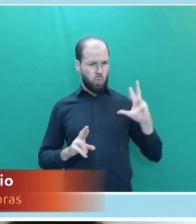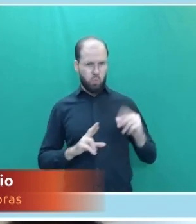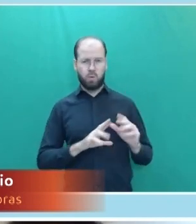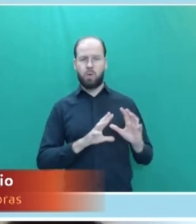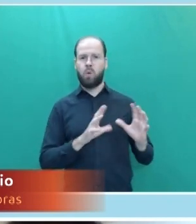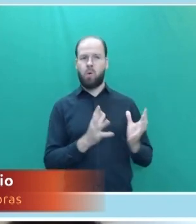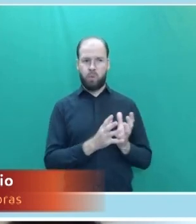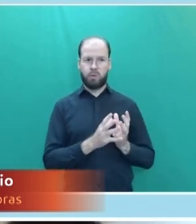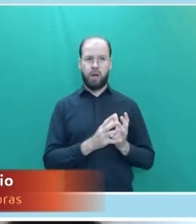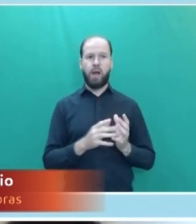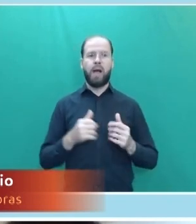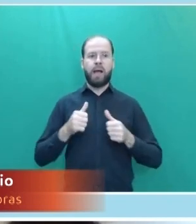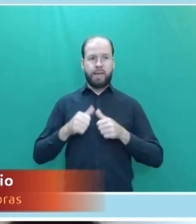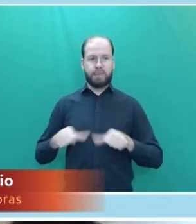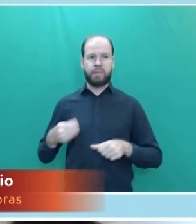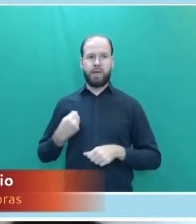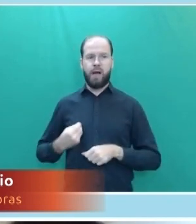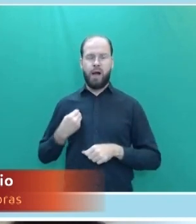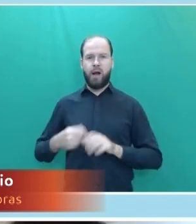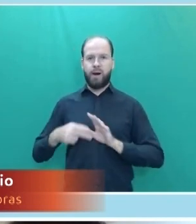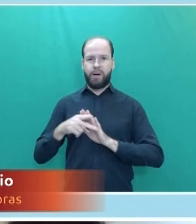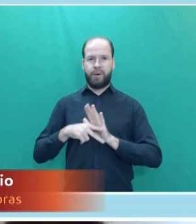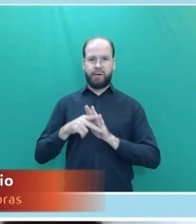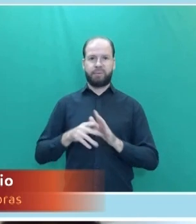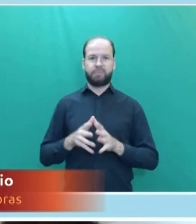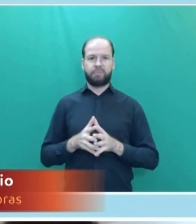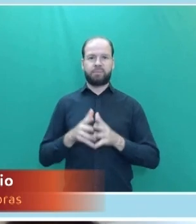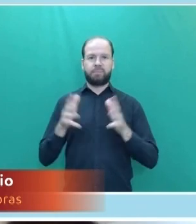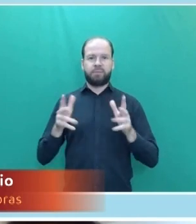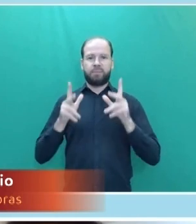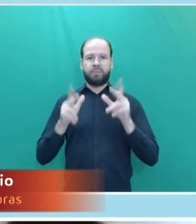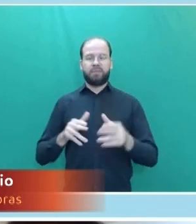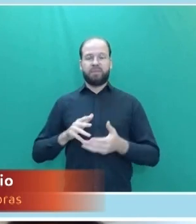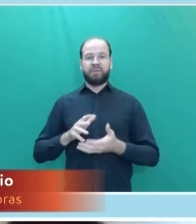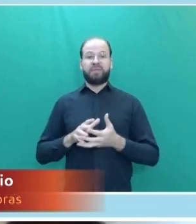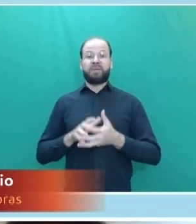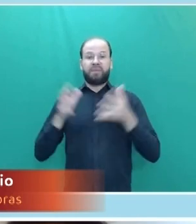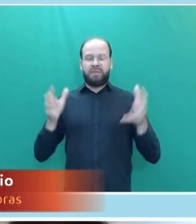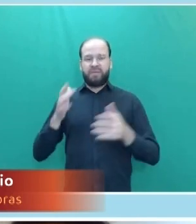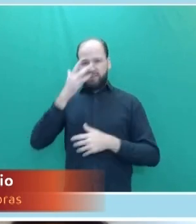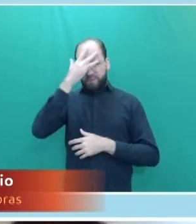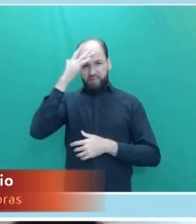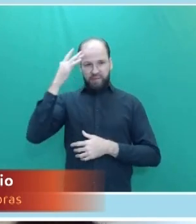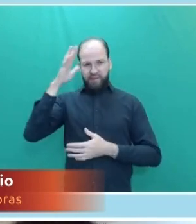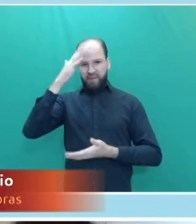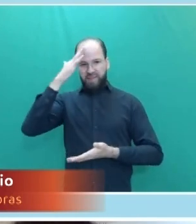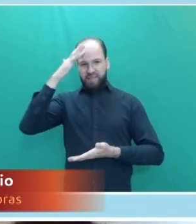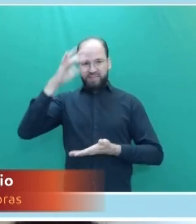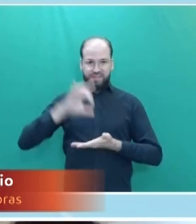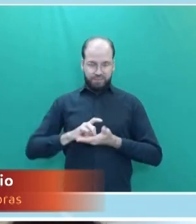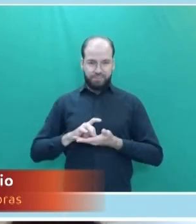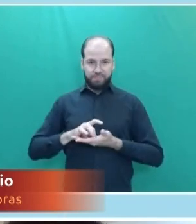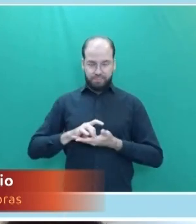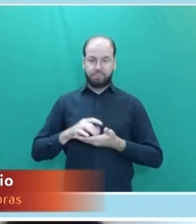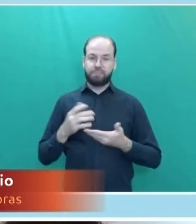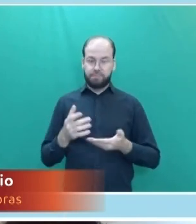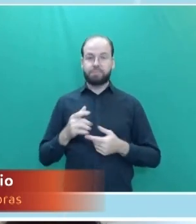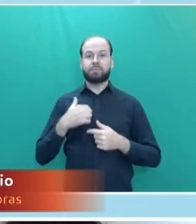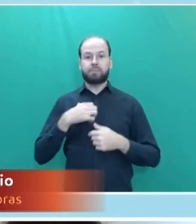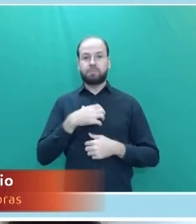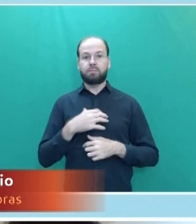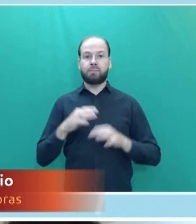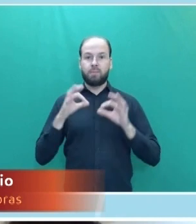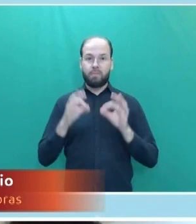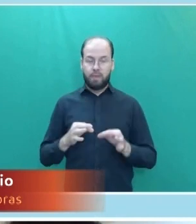projeto grande com uma grande maioria de pessoas cis, que com certeza vão perpetuar os